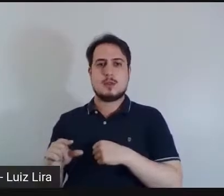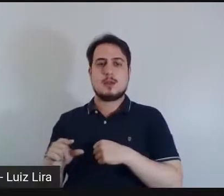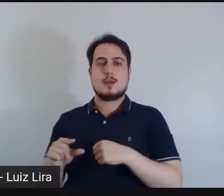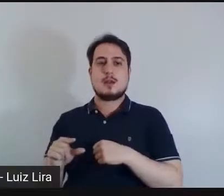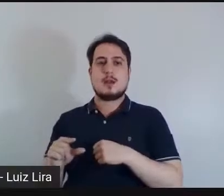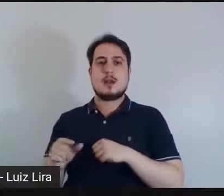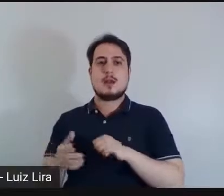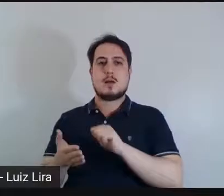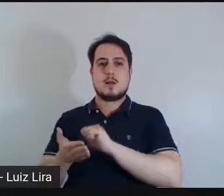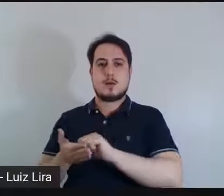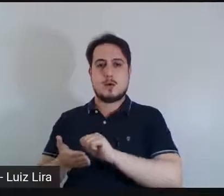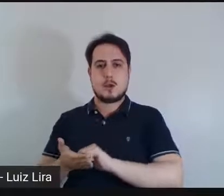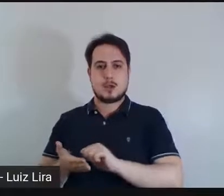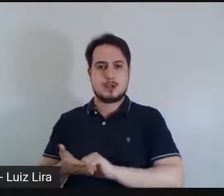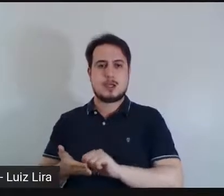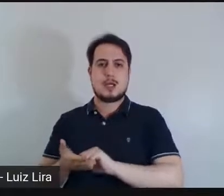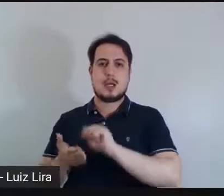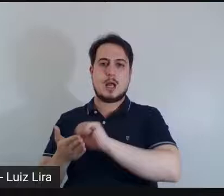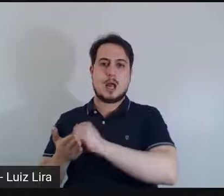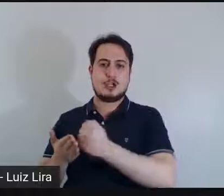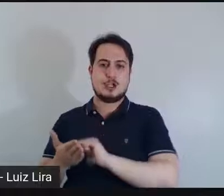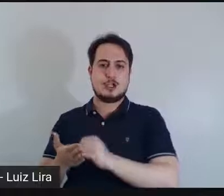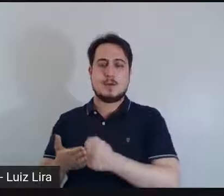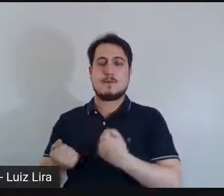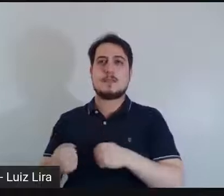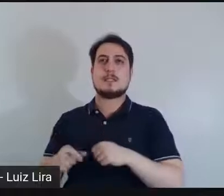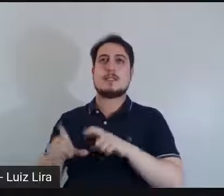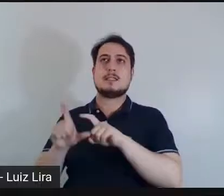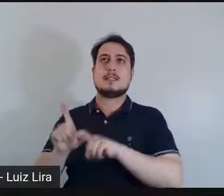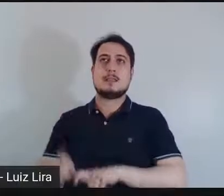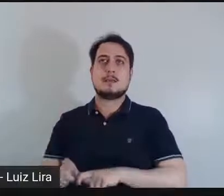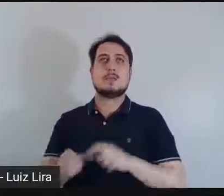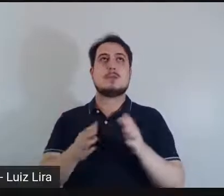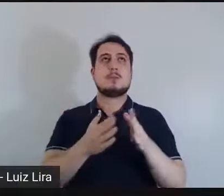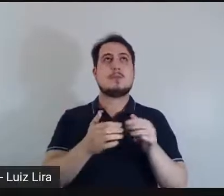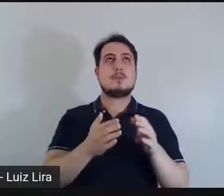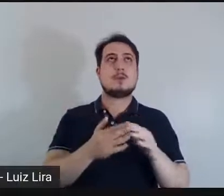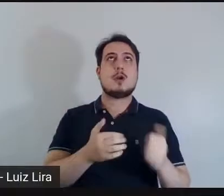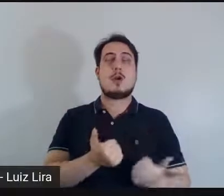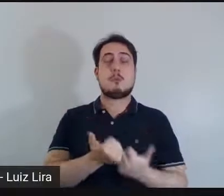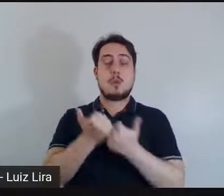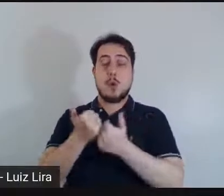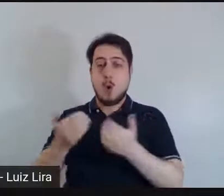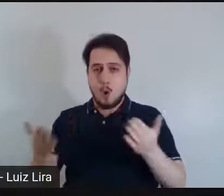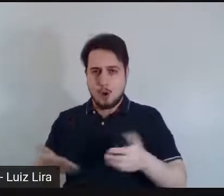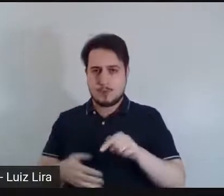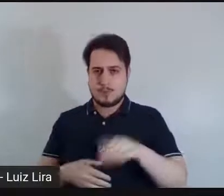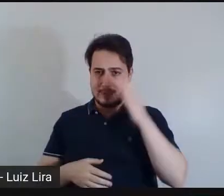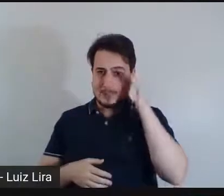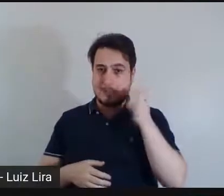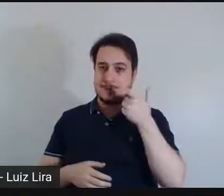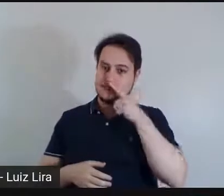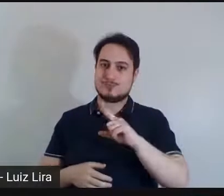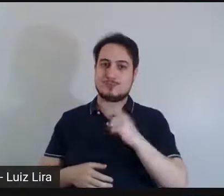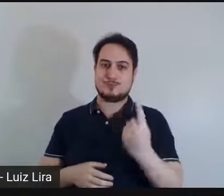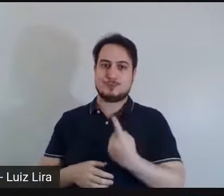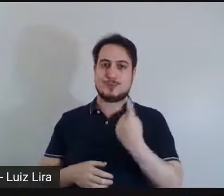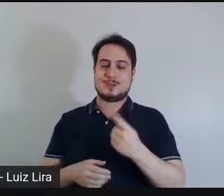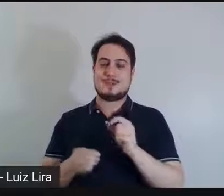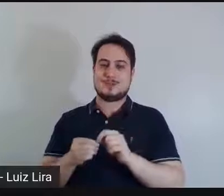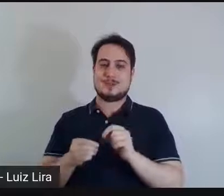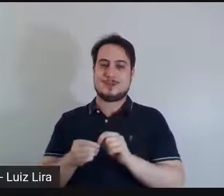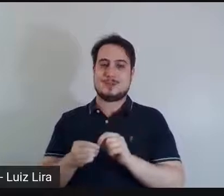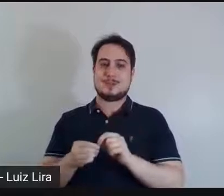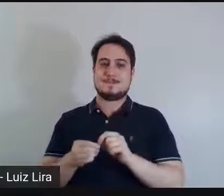gente faz um monte de coisa, que às vezes você dependia de pedir para o apoio e hoje você sabe que consegue fazer, né? E a gente começou a aprender